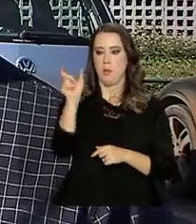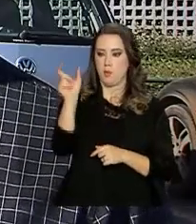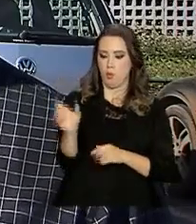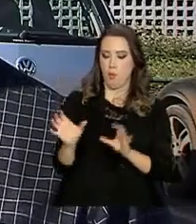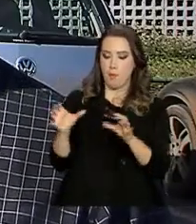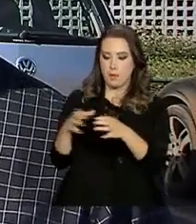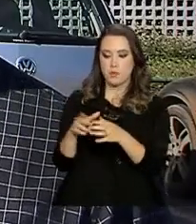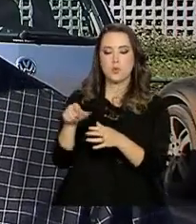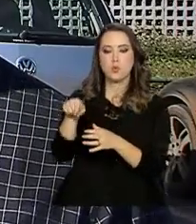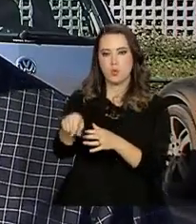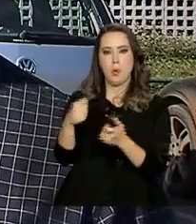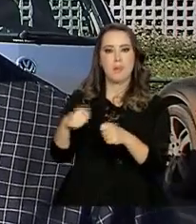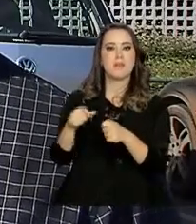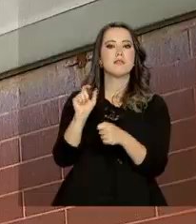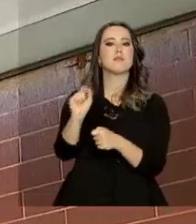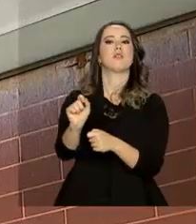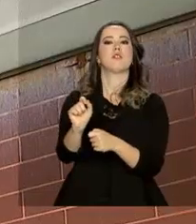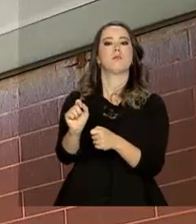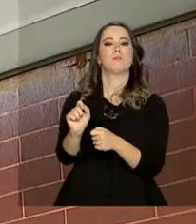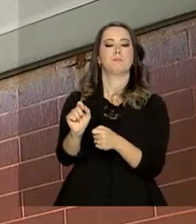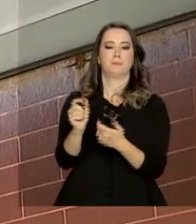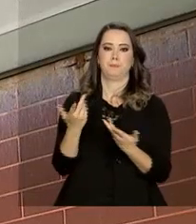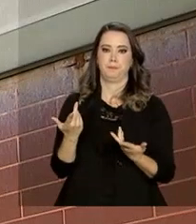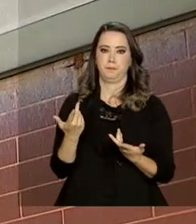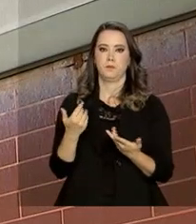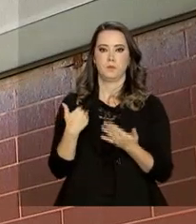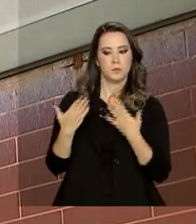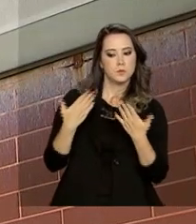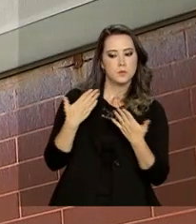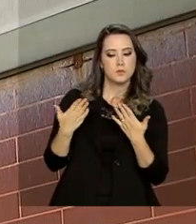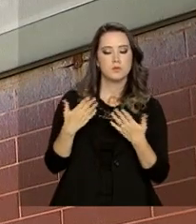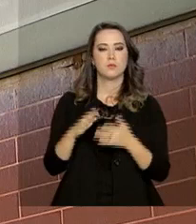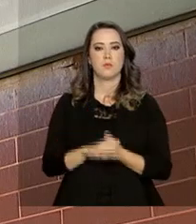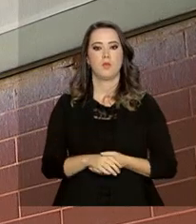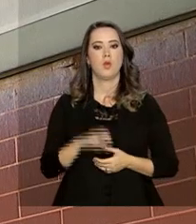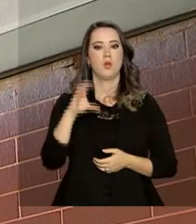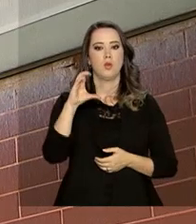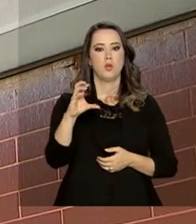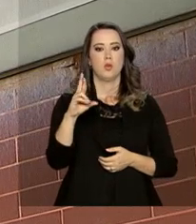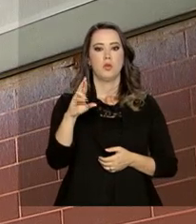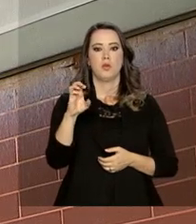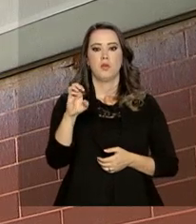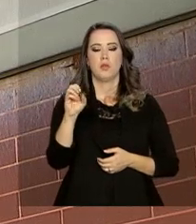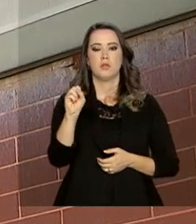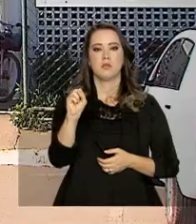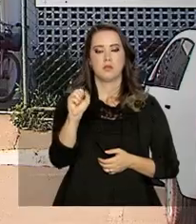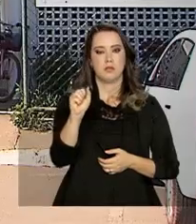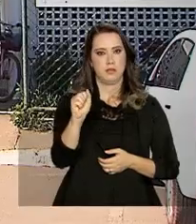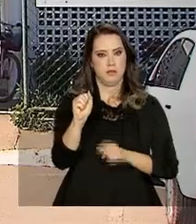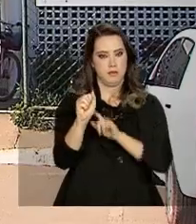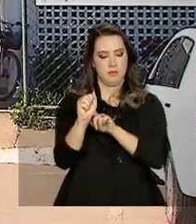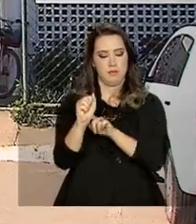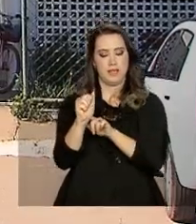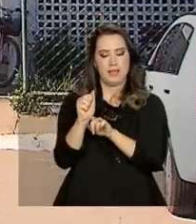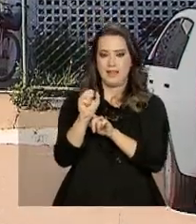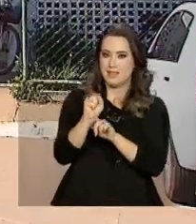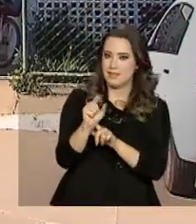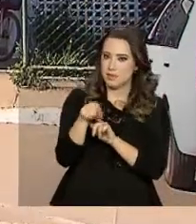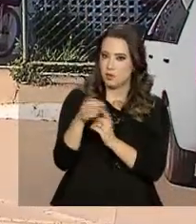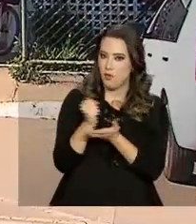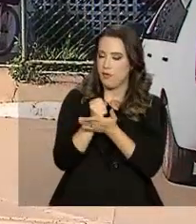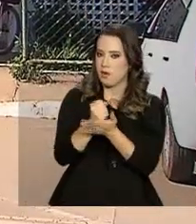partir do que da demanda com a família traz os cress são unidades públicas que ofertam serviços especializados